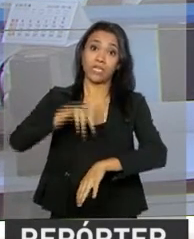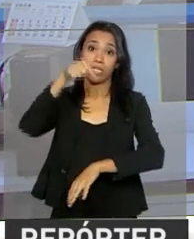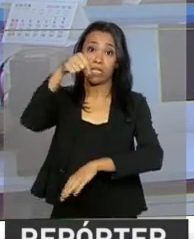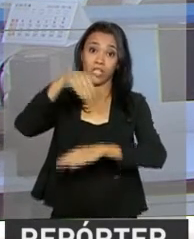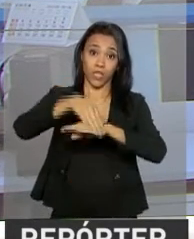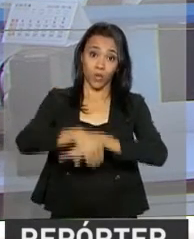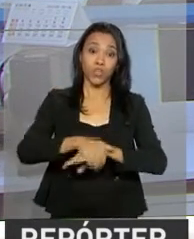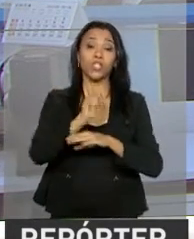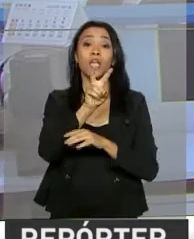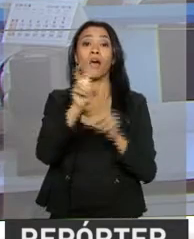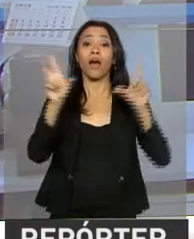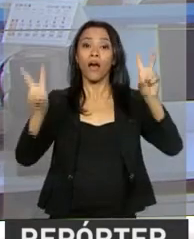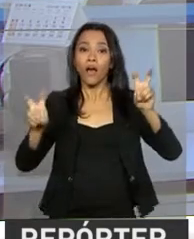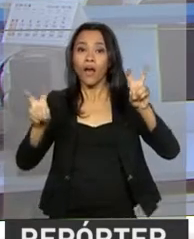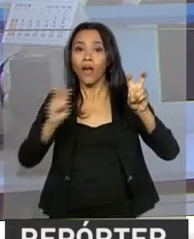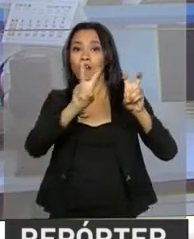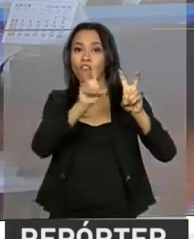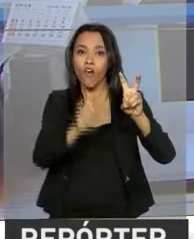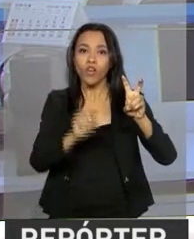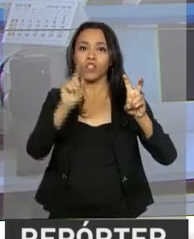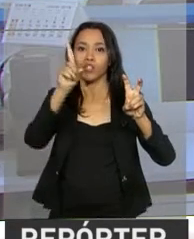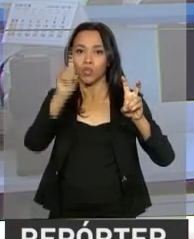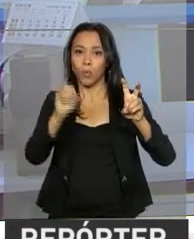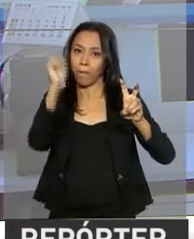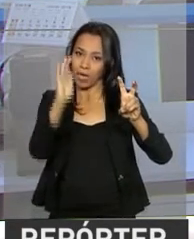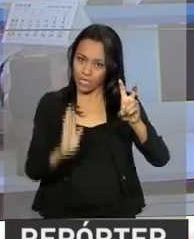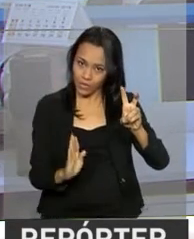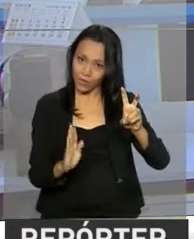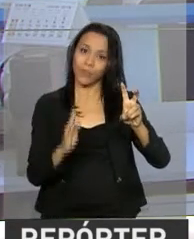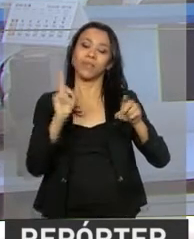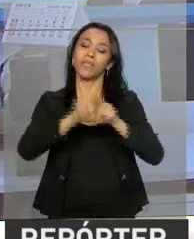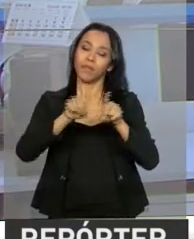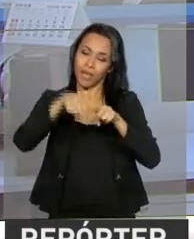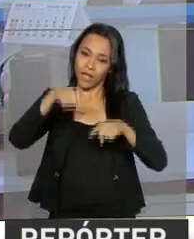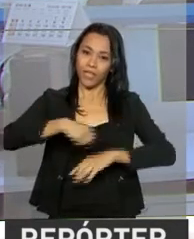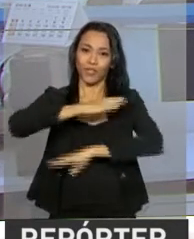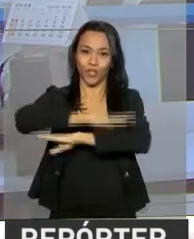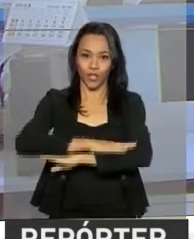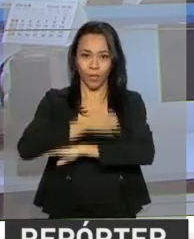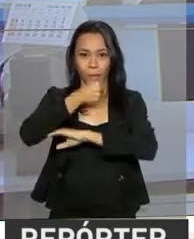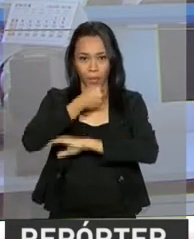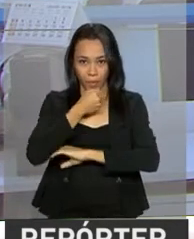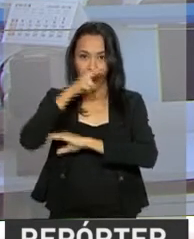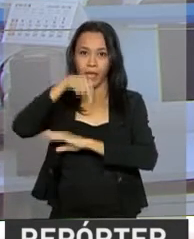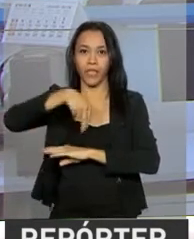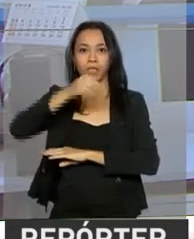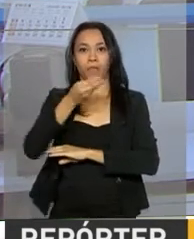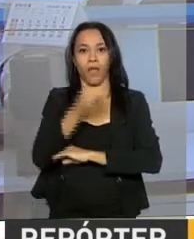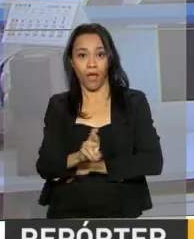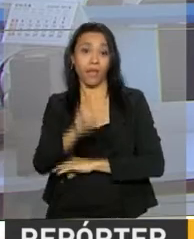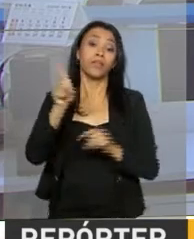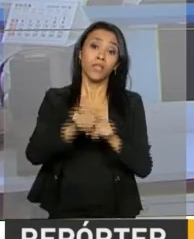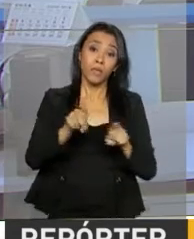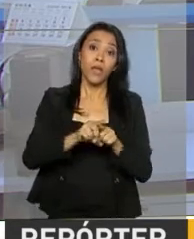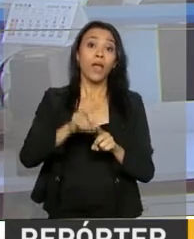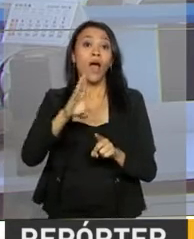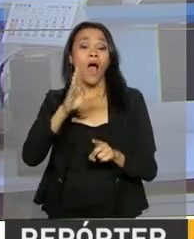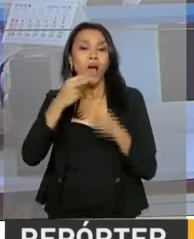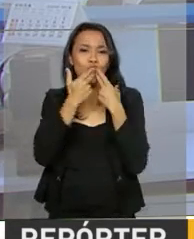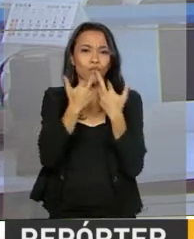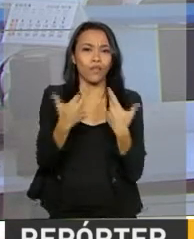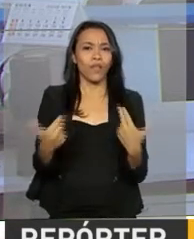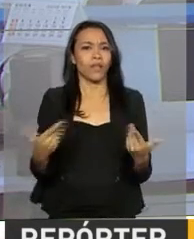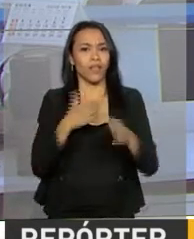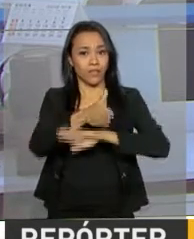na voz do brasil e também às oito da noite no jornal nbr não deixe de acompanhar ainda novidades do governo federal em